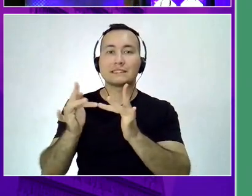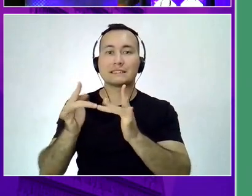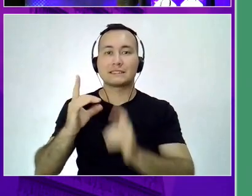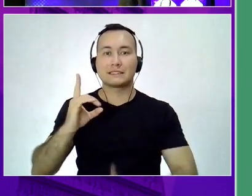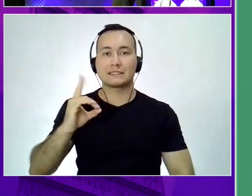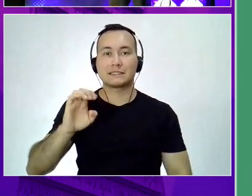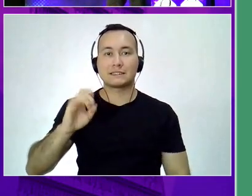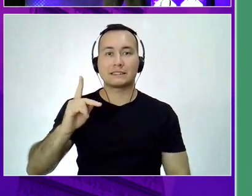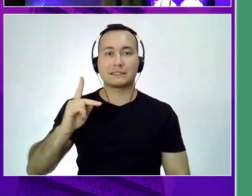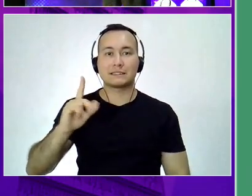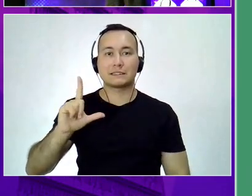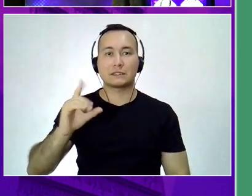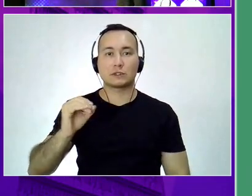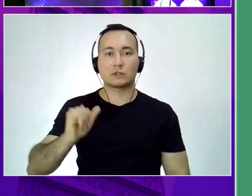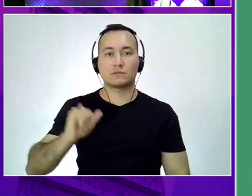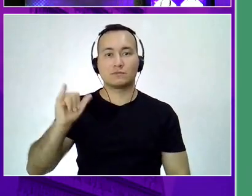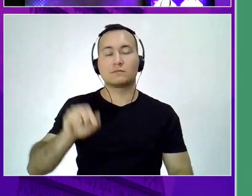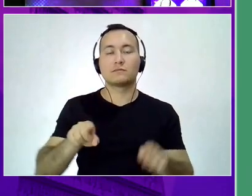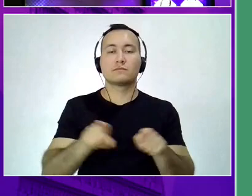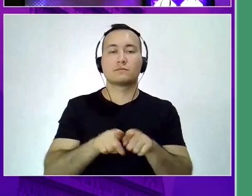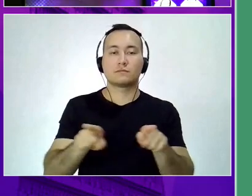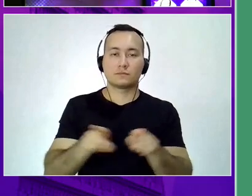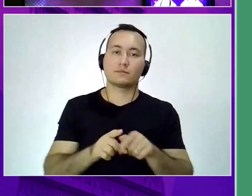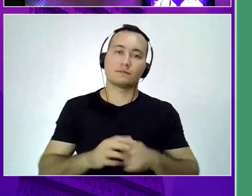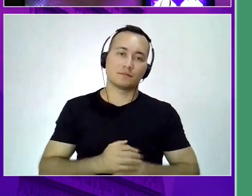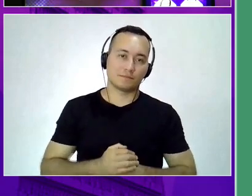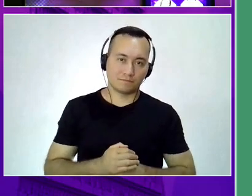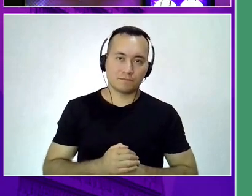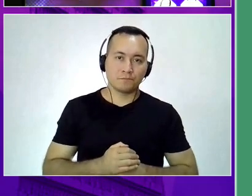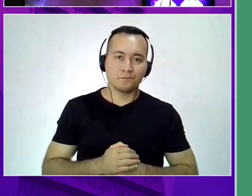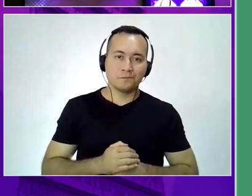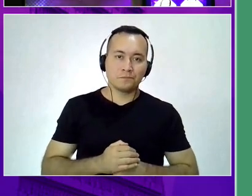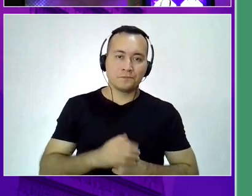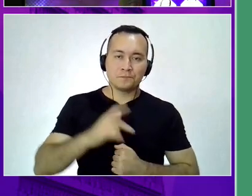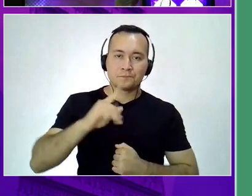Bom, definir os pipelines permite maior clareza